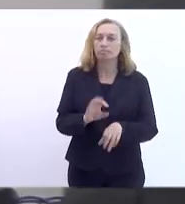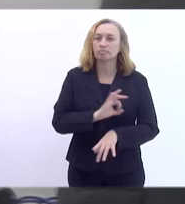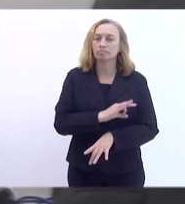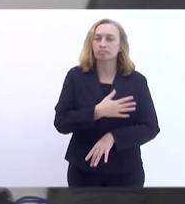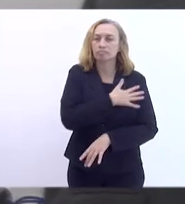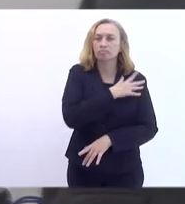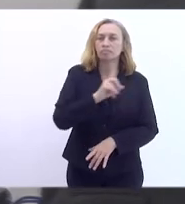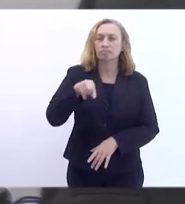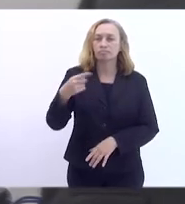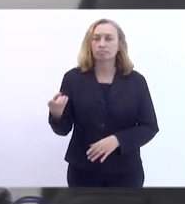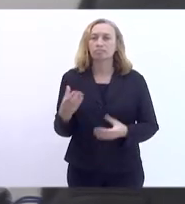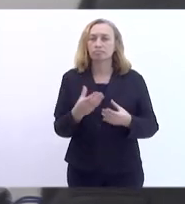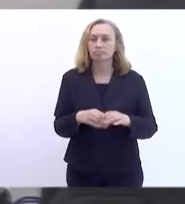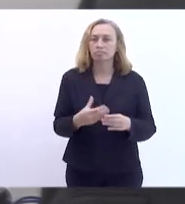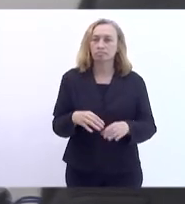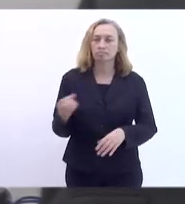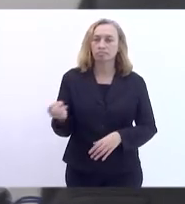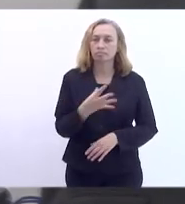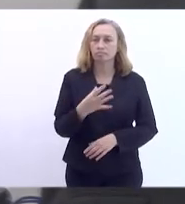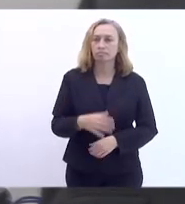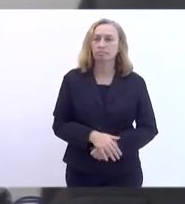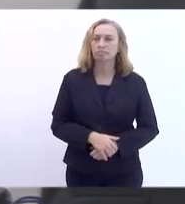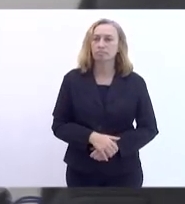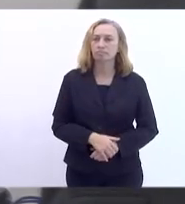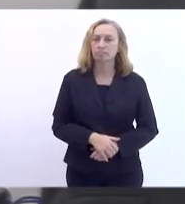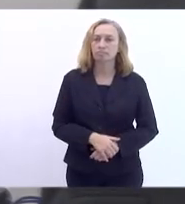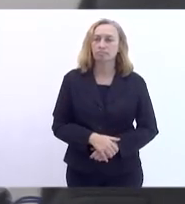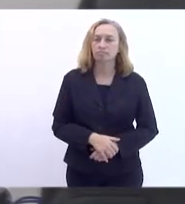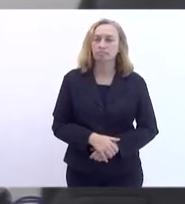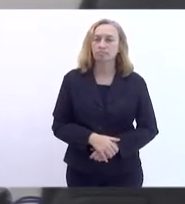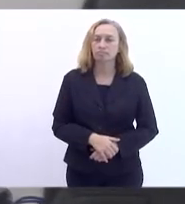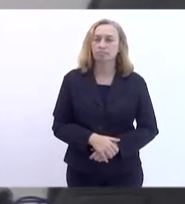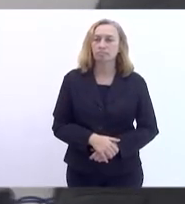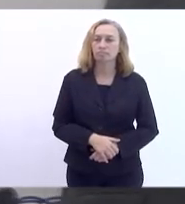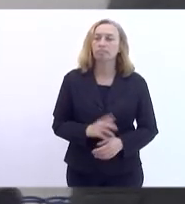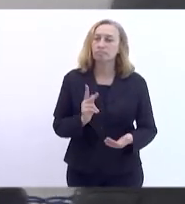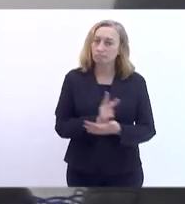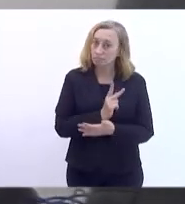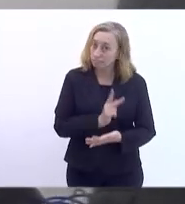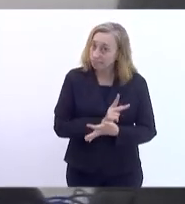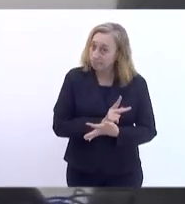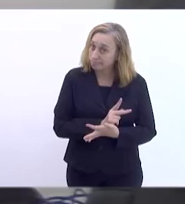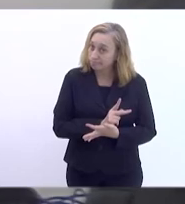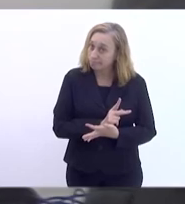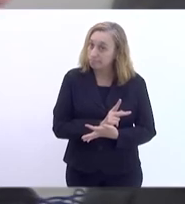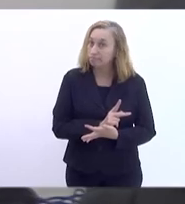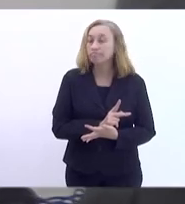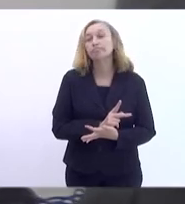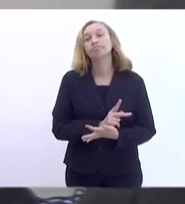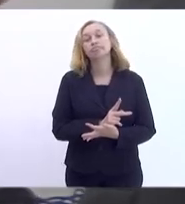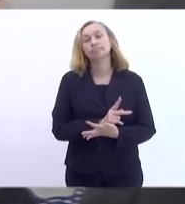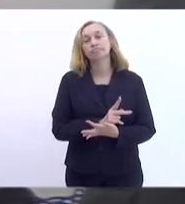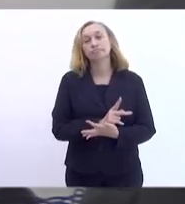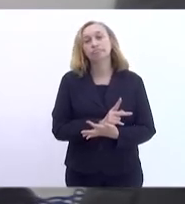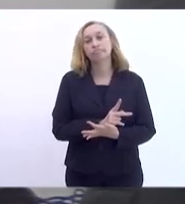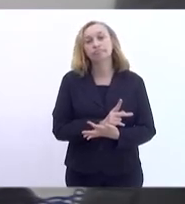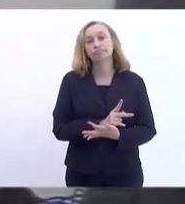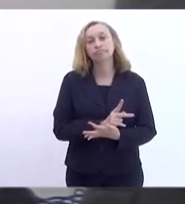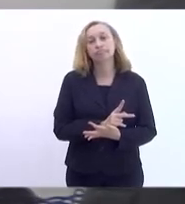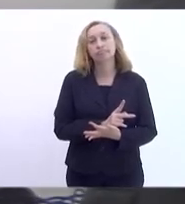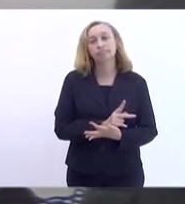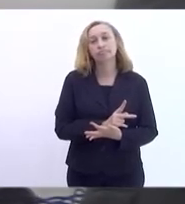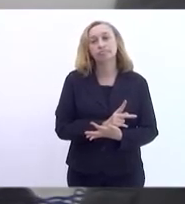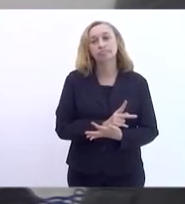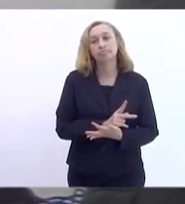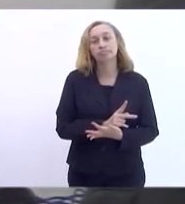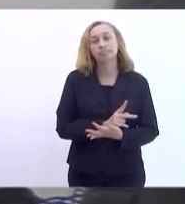seus próximos concursos é É raro tem essa vantagem essa é uma vantagem cara né a